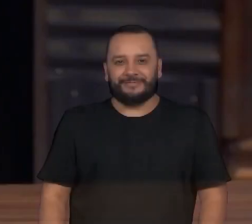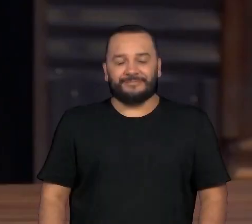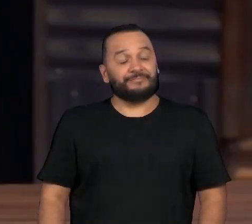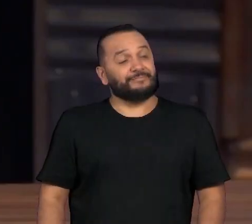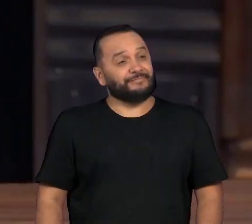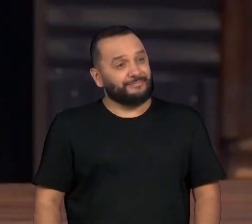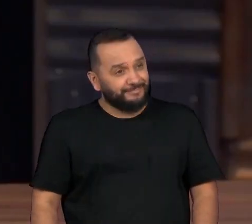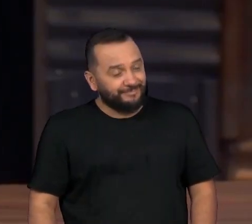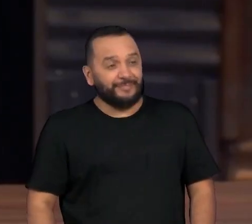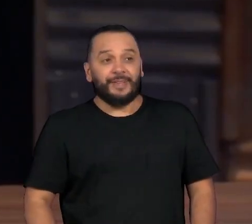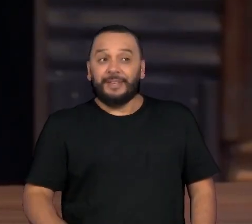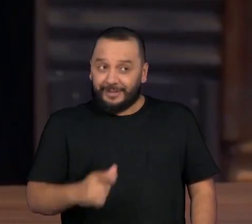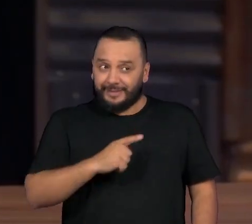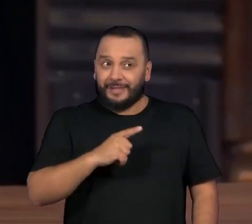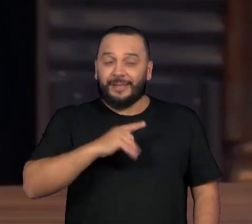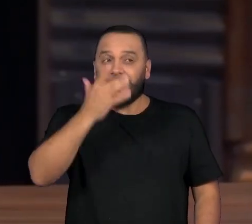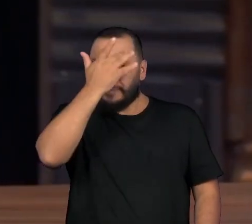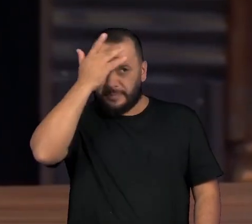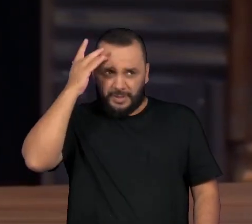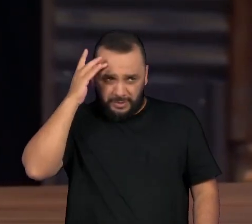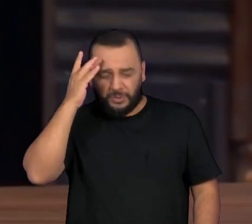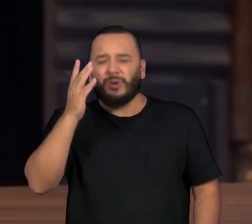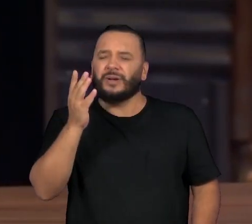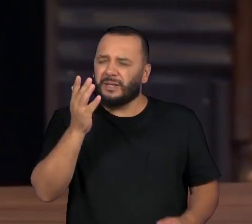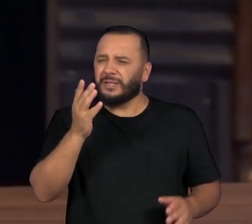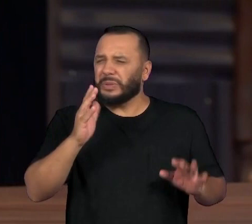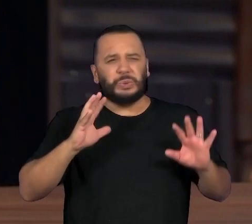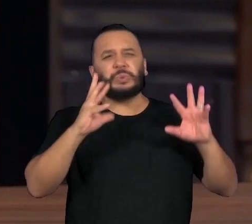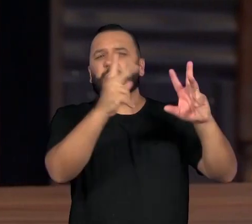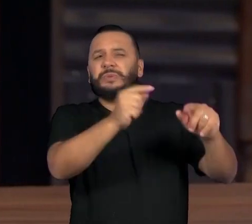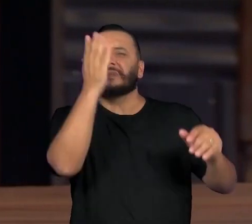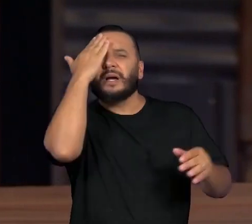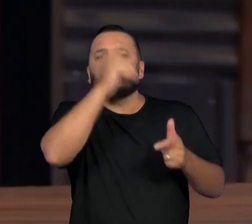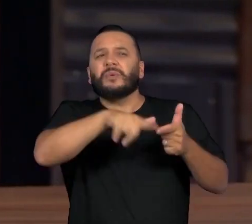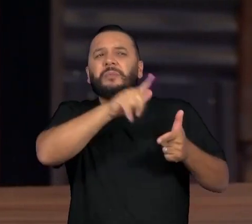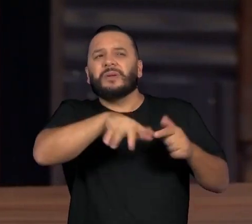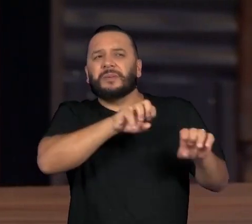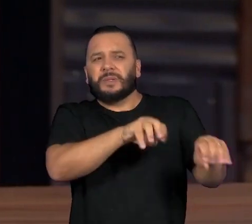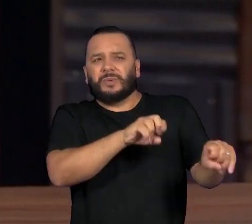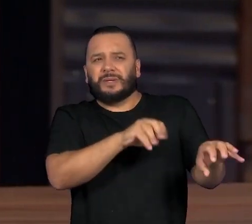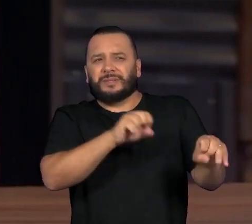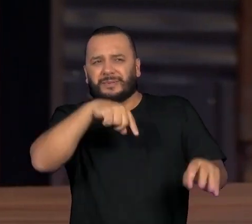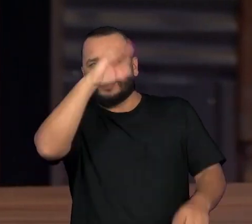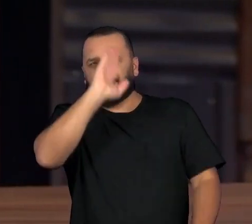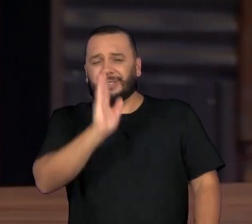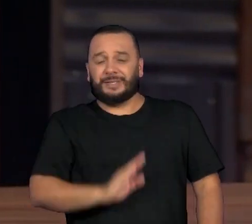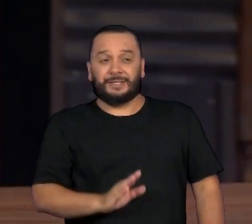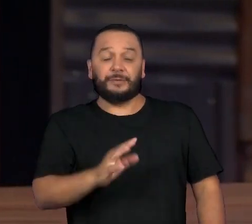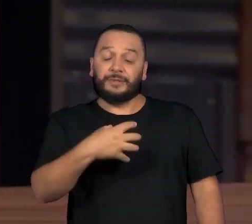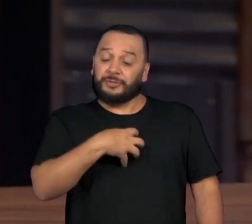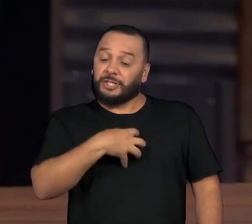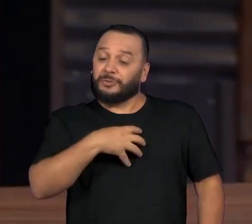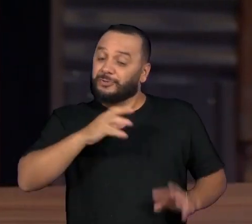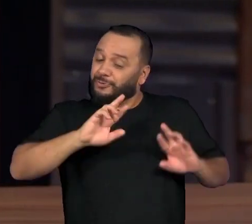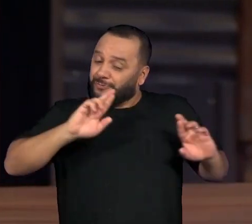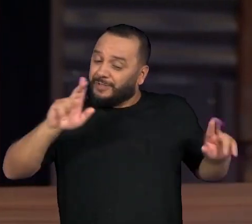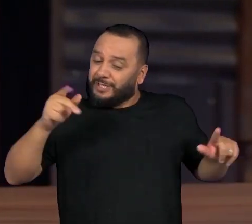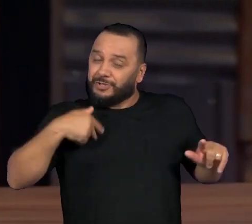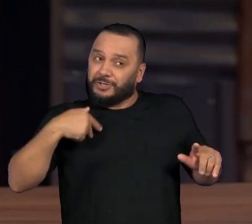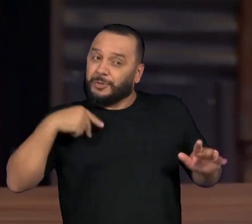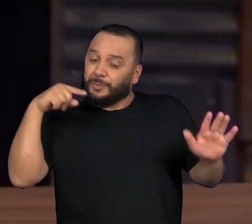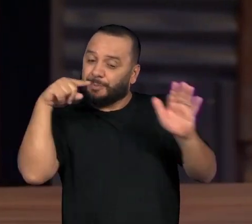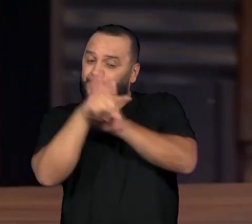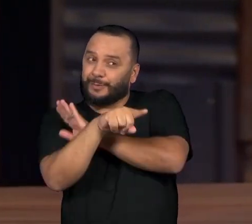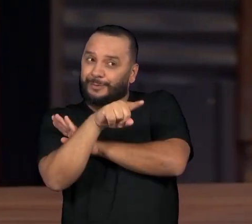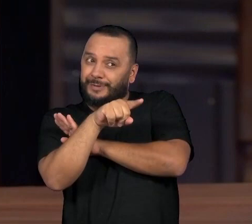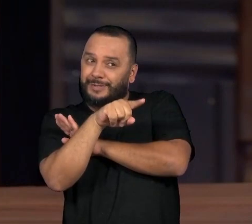Não falta gente para falar dos problemas da educação do Brasil. Não. Eu quero começar de um jeito diferente. O